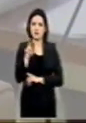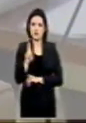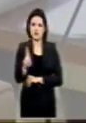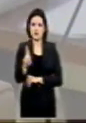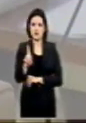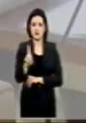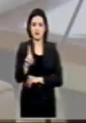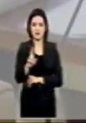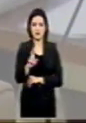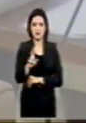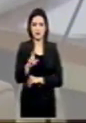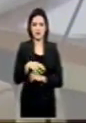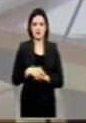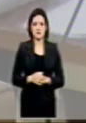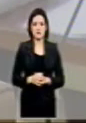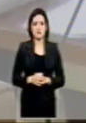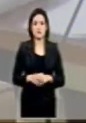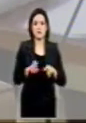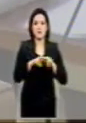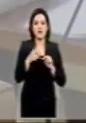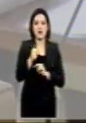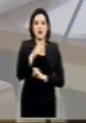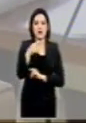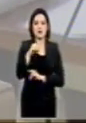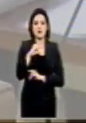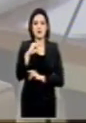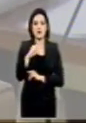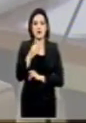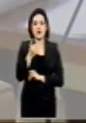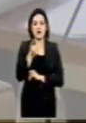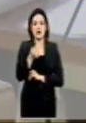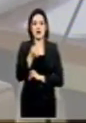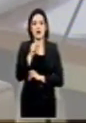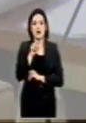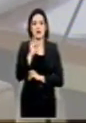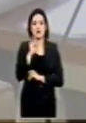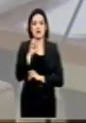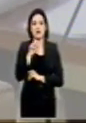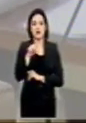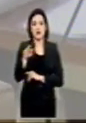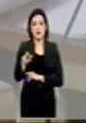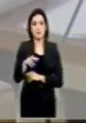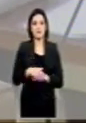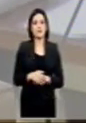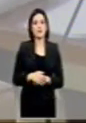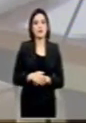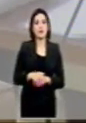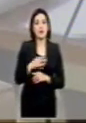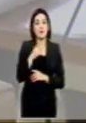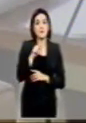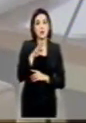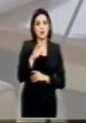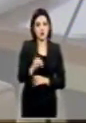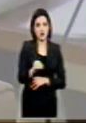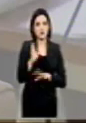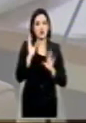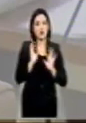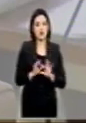em sede da ação cautelar que estamos julgando em conjunto. O Procurador-Geral da República ajuizou esta